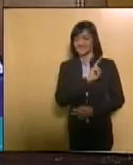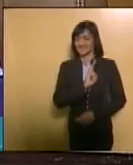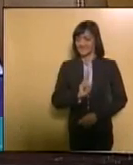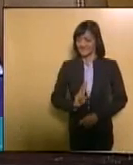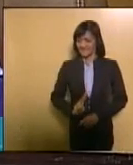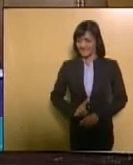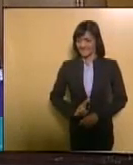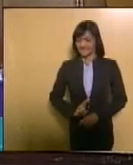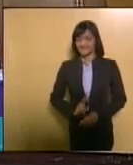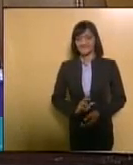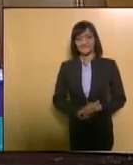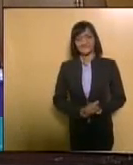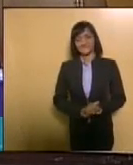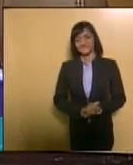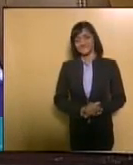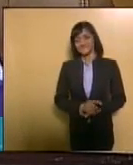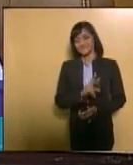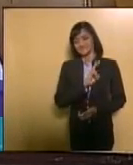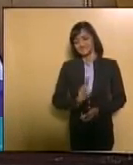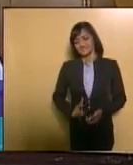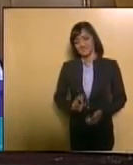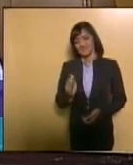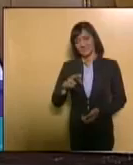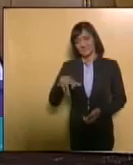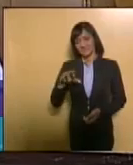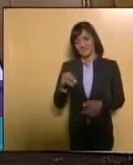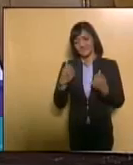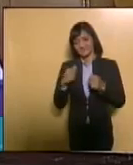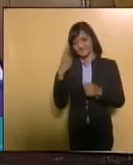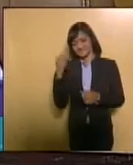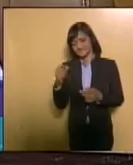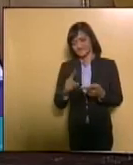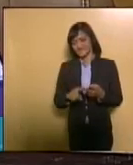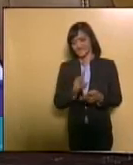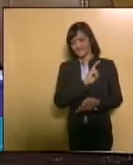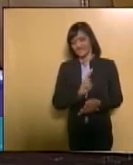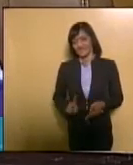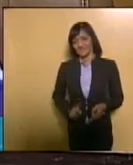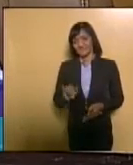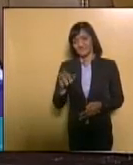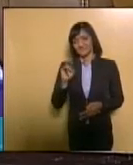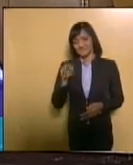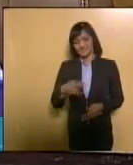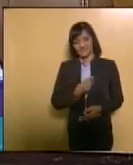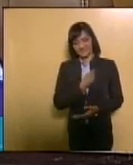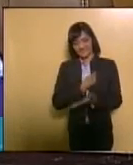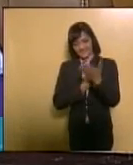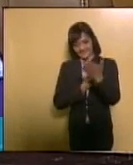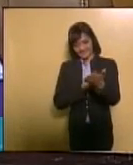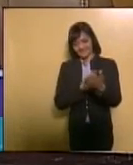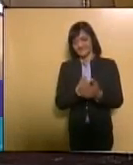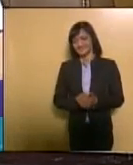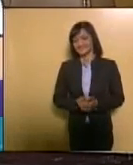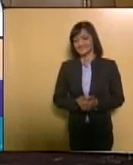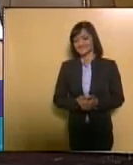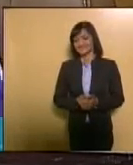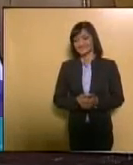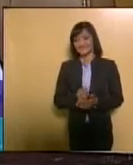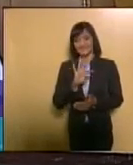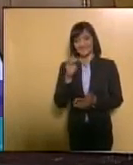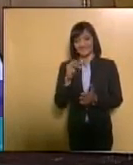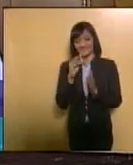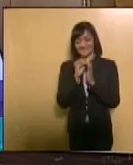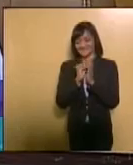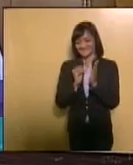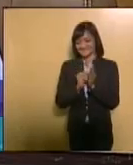né a gente teve aqui o vereador am que teve que sair temos o vereador ir Barbosa presente e anotei tudo viu